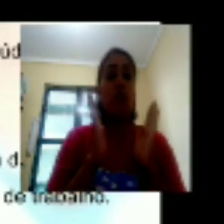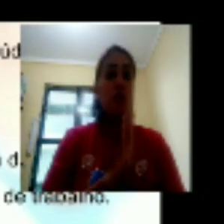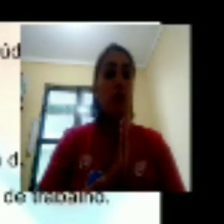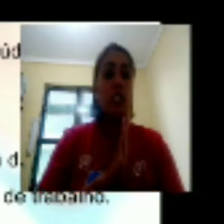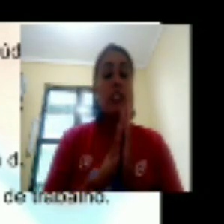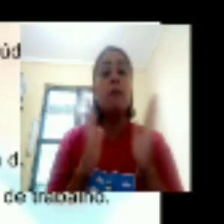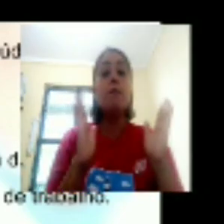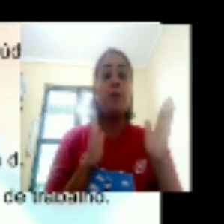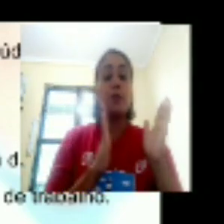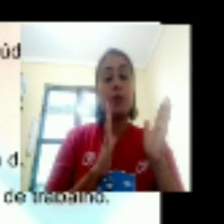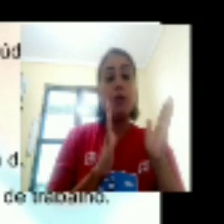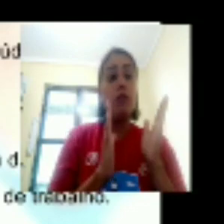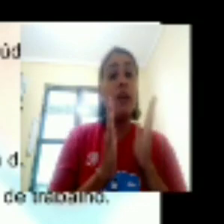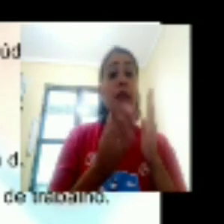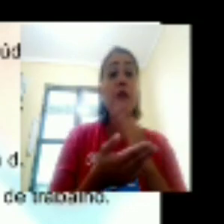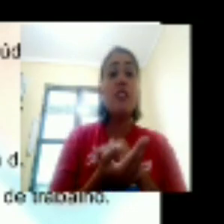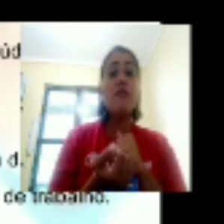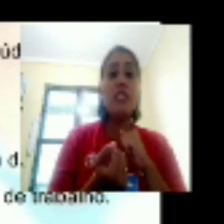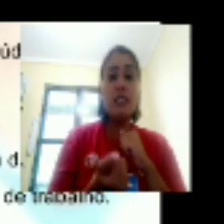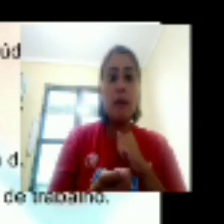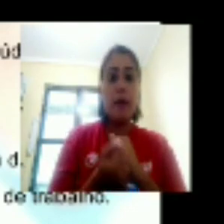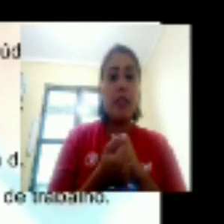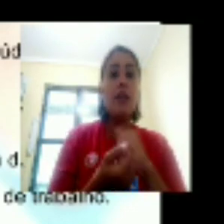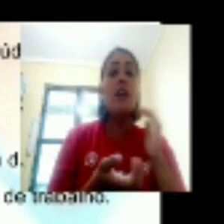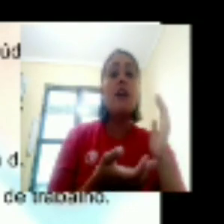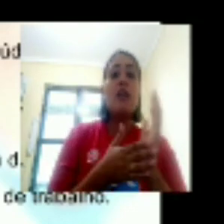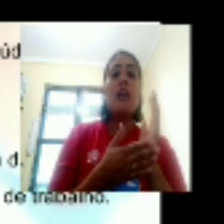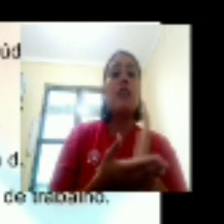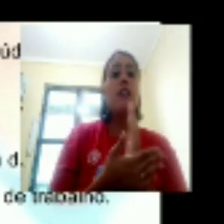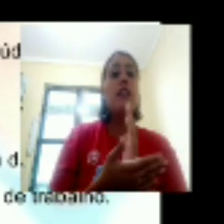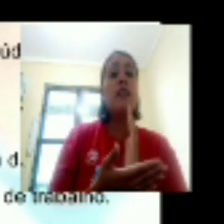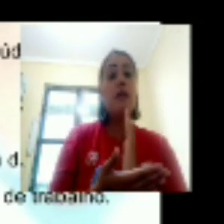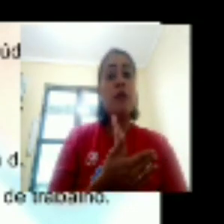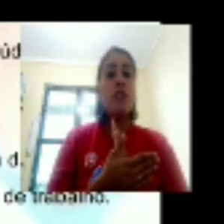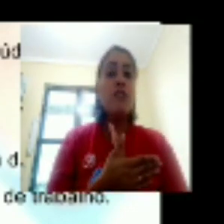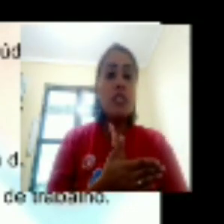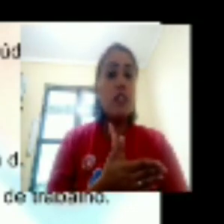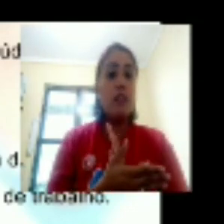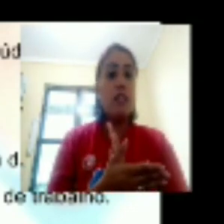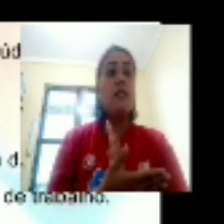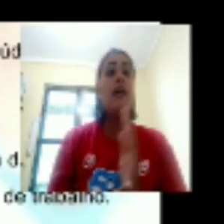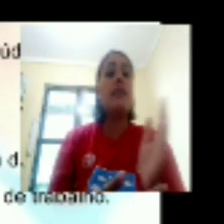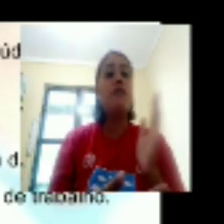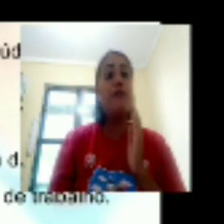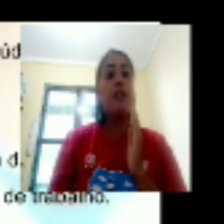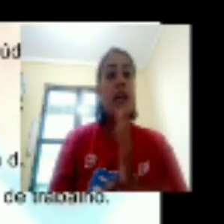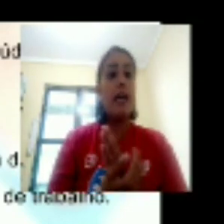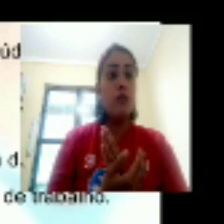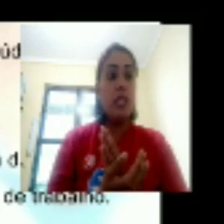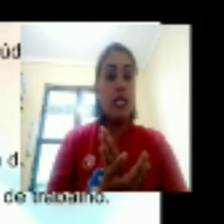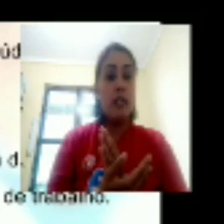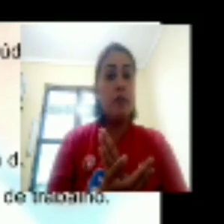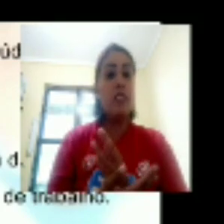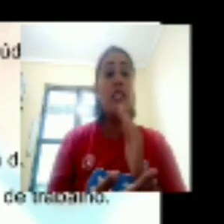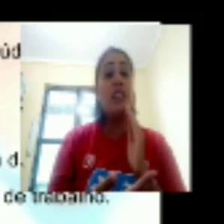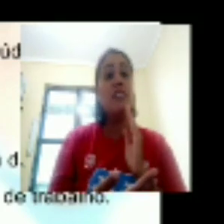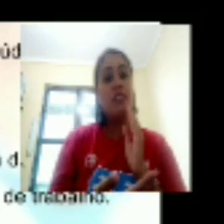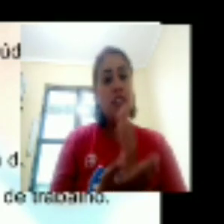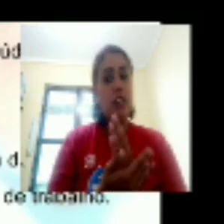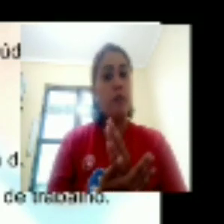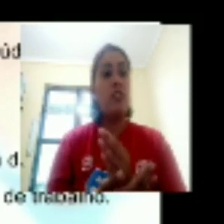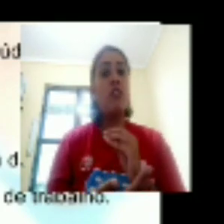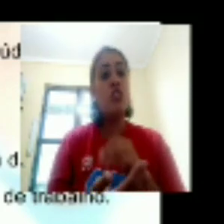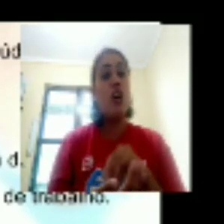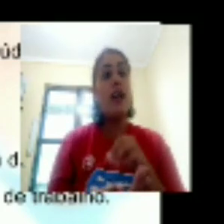Desculpa, gente, que eu tô doente. É importante vocês saberem que em 1977 foi criado o INAMPS, e